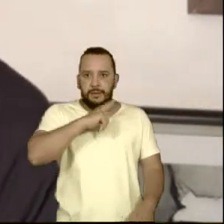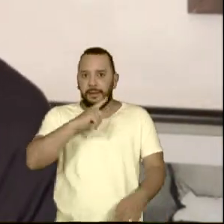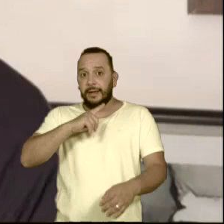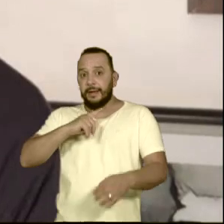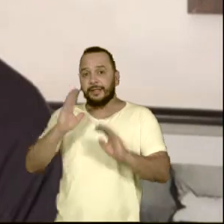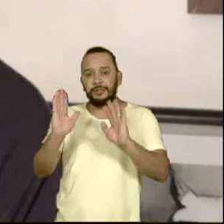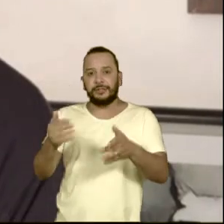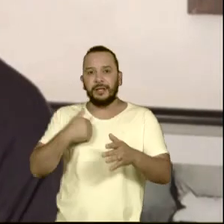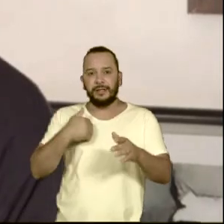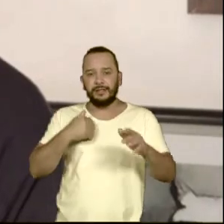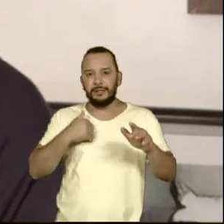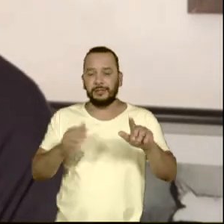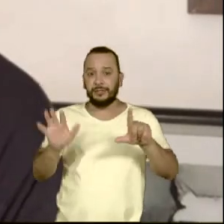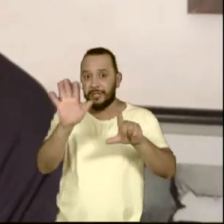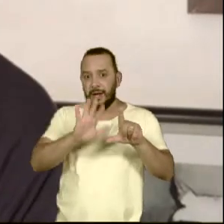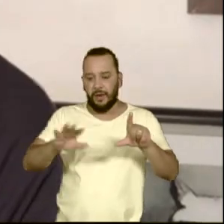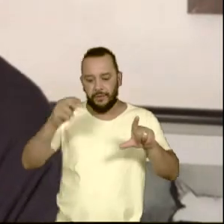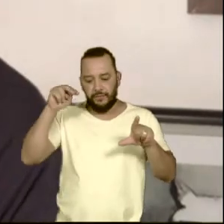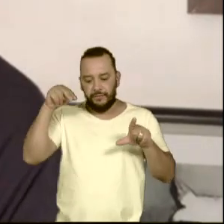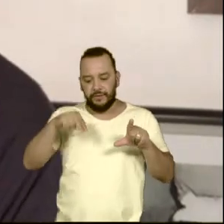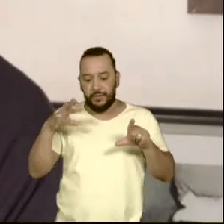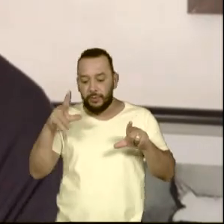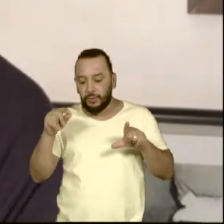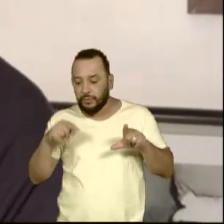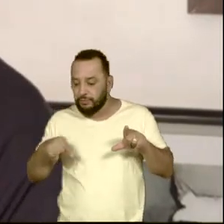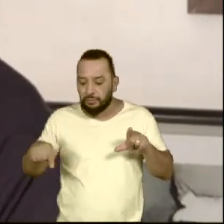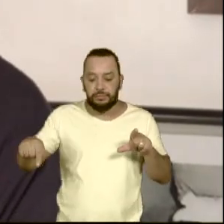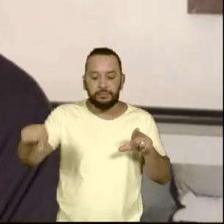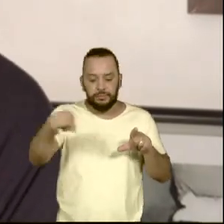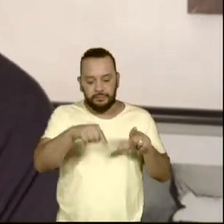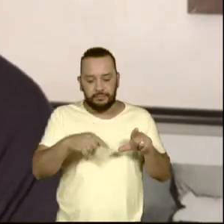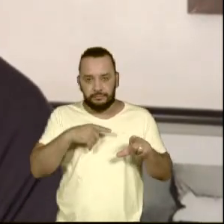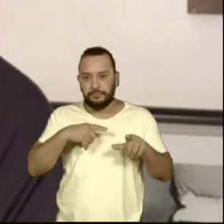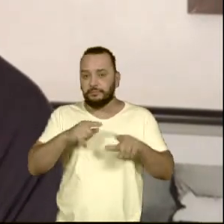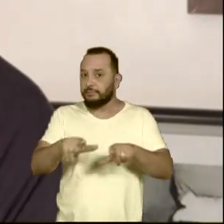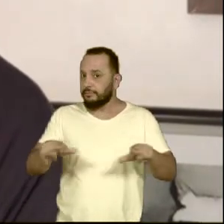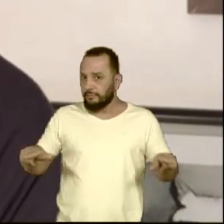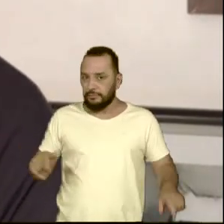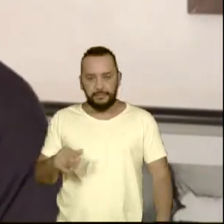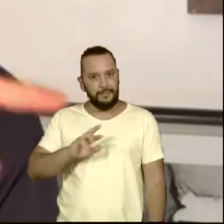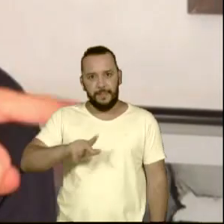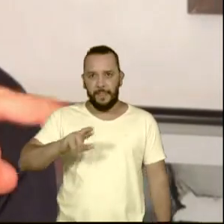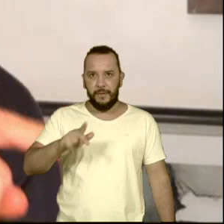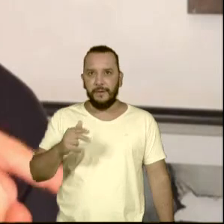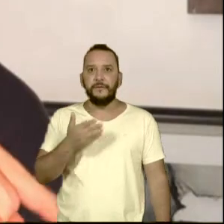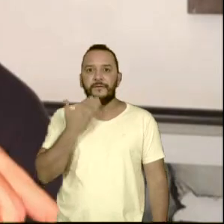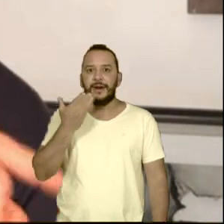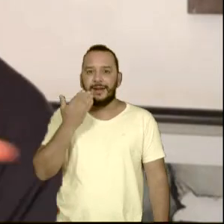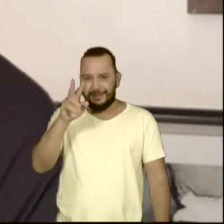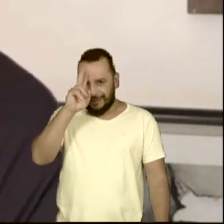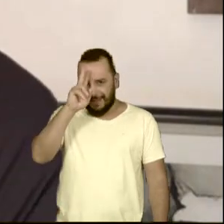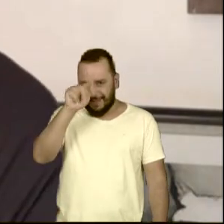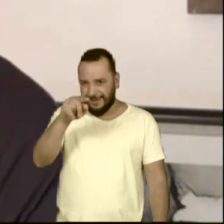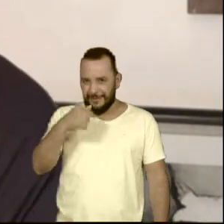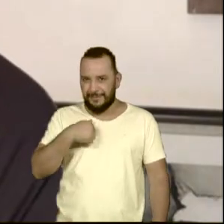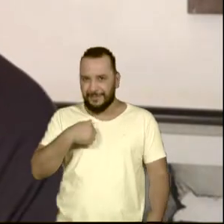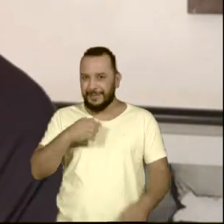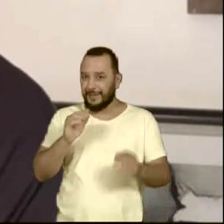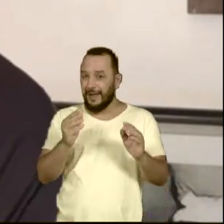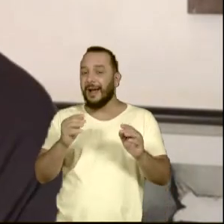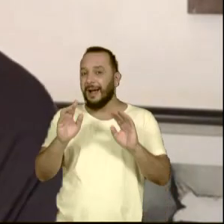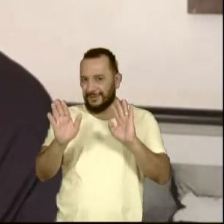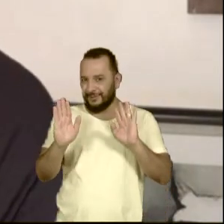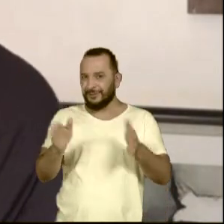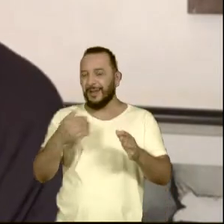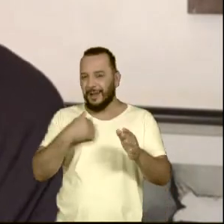eu estou conseguindo ver no monitor todo lugar por onde eu andei. Isso não é fácil, não. porque cai naquela história que eu falei do bom balalão, do monitor ser